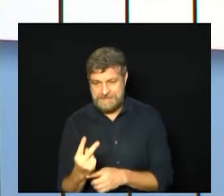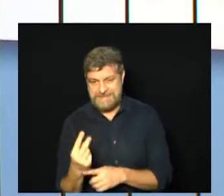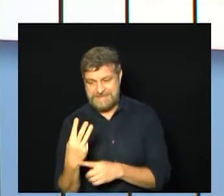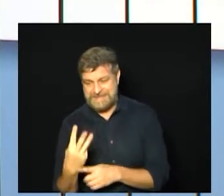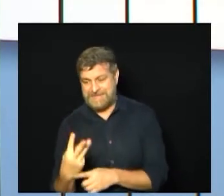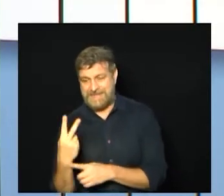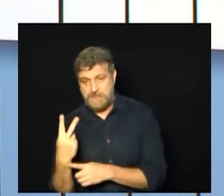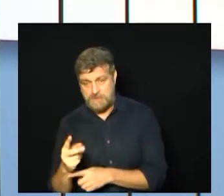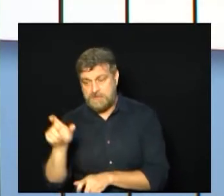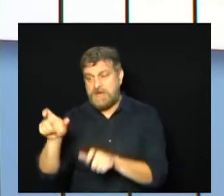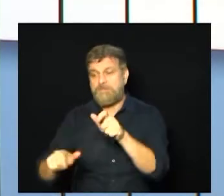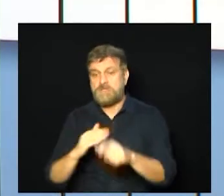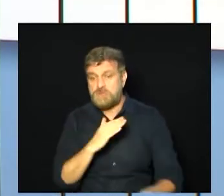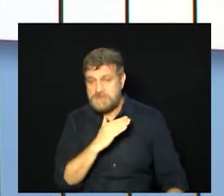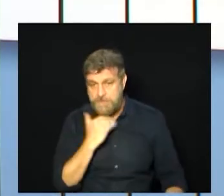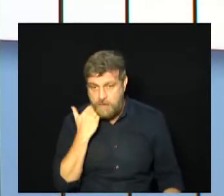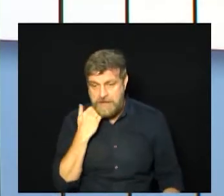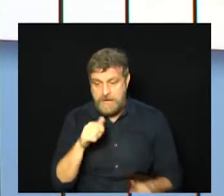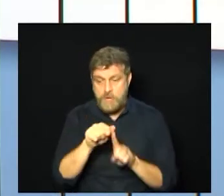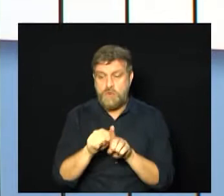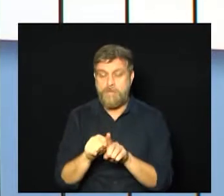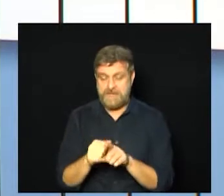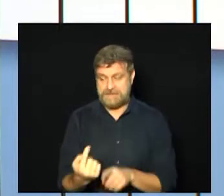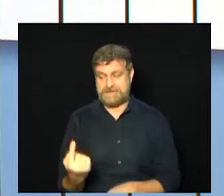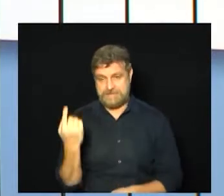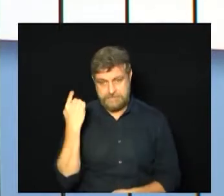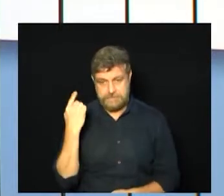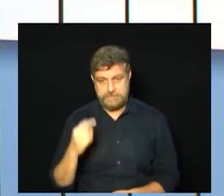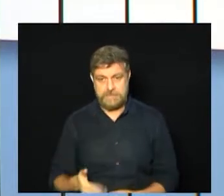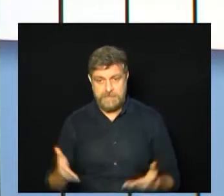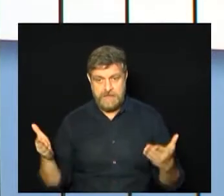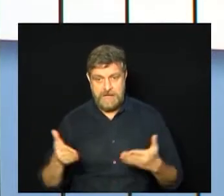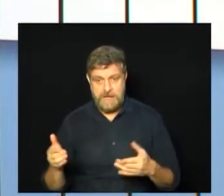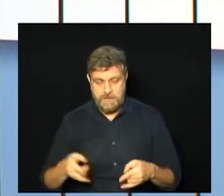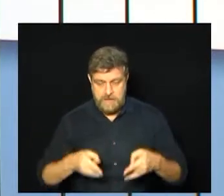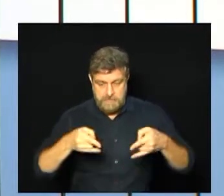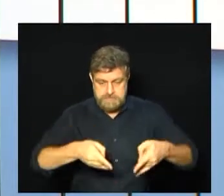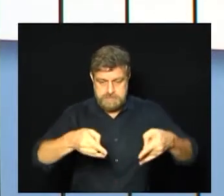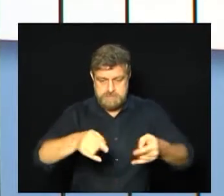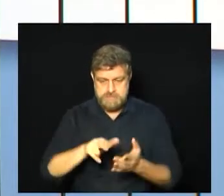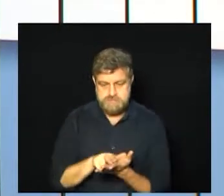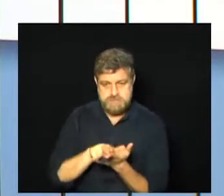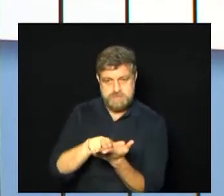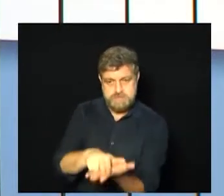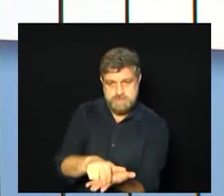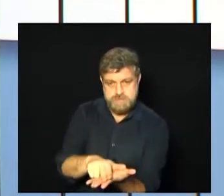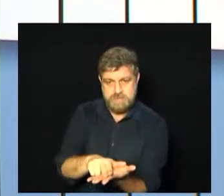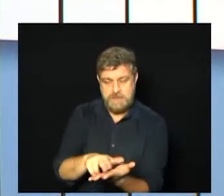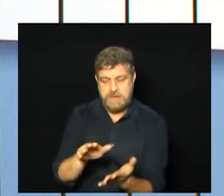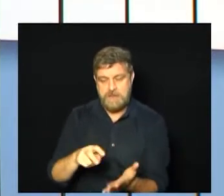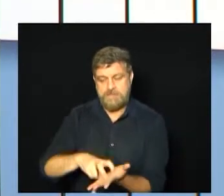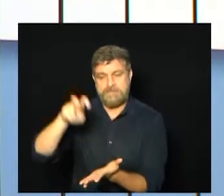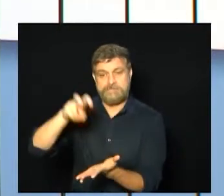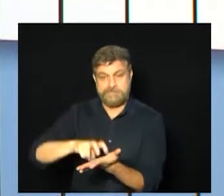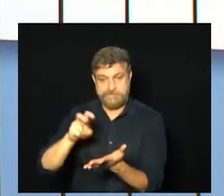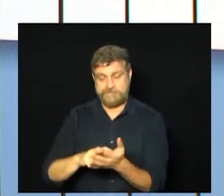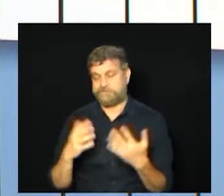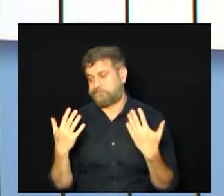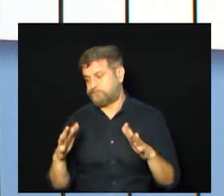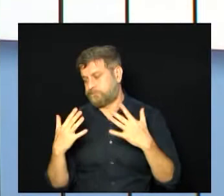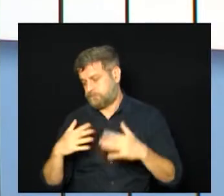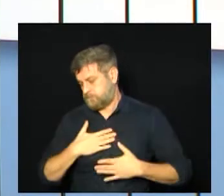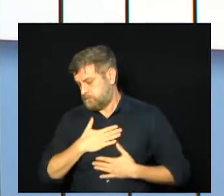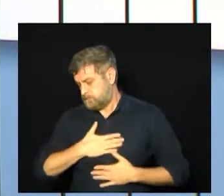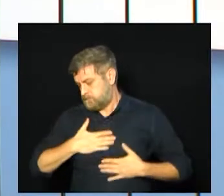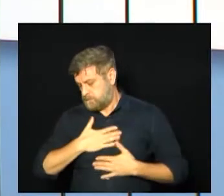2.232 mortes naquele mês. E agora, a taxa de ocupação de leitos também é outra comemoração do governo. Olha,